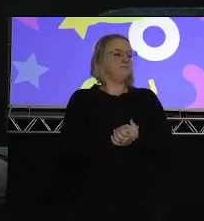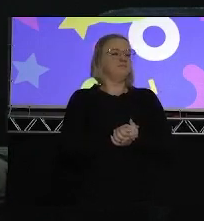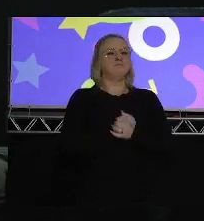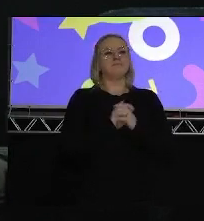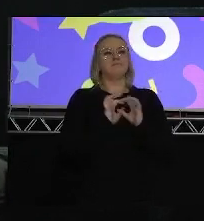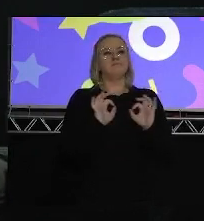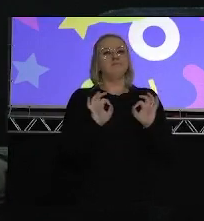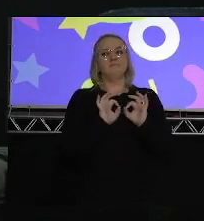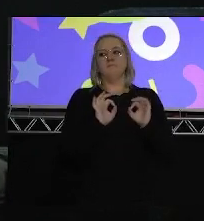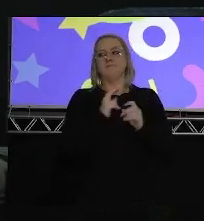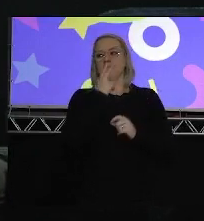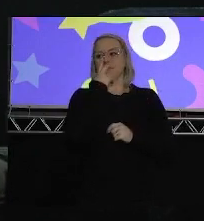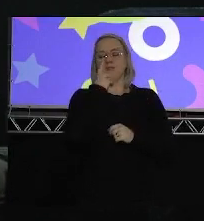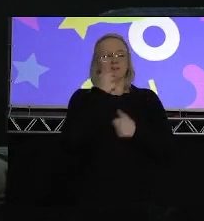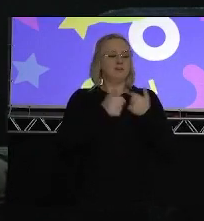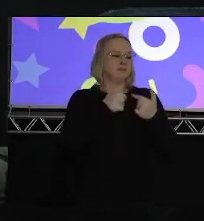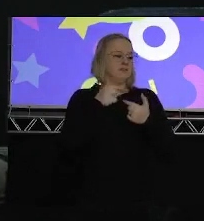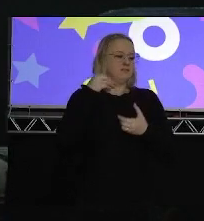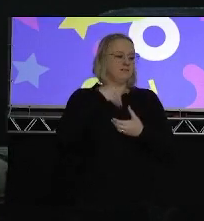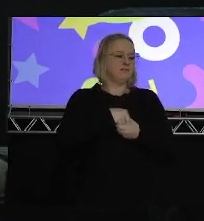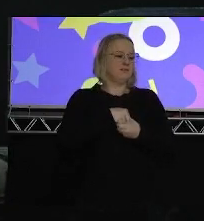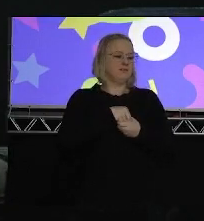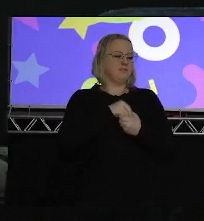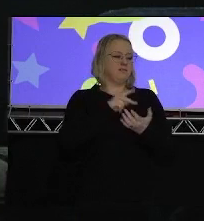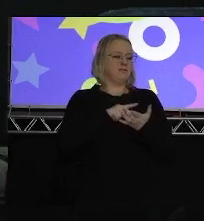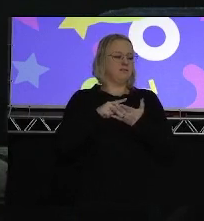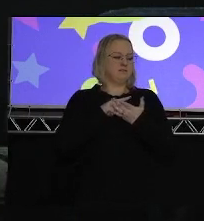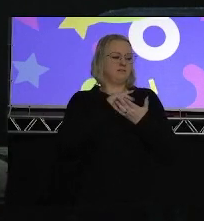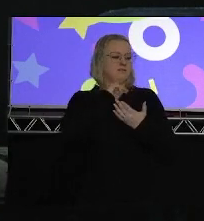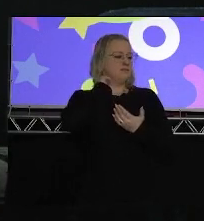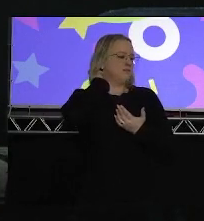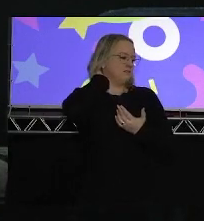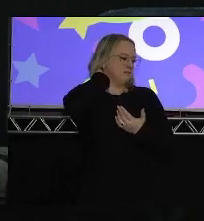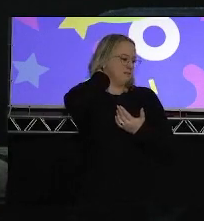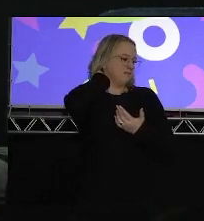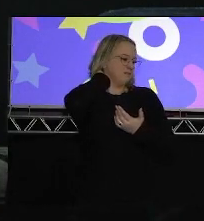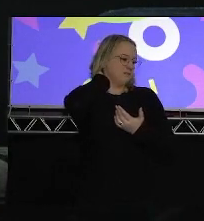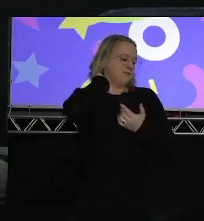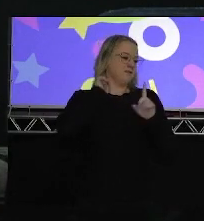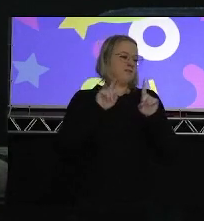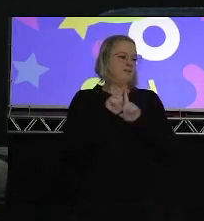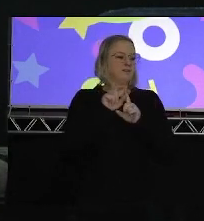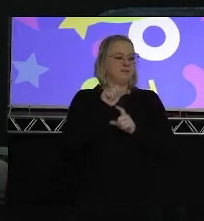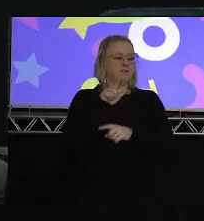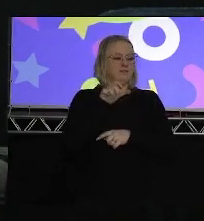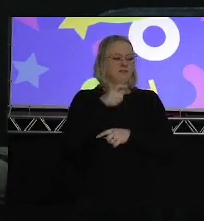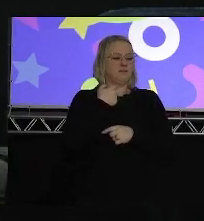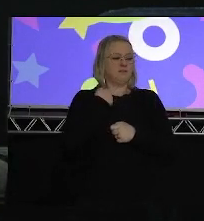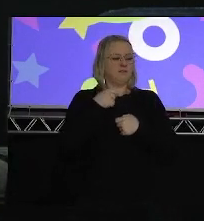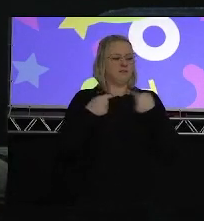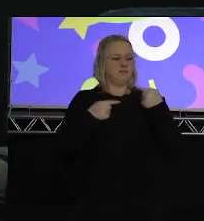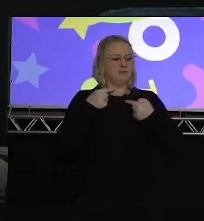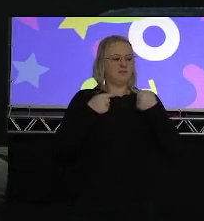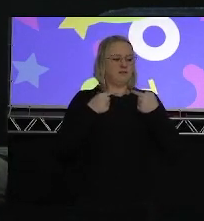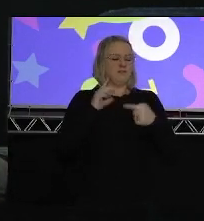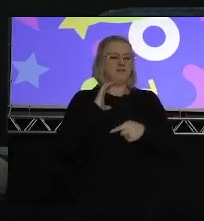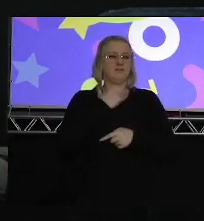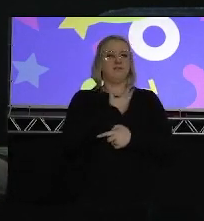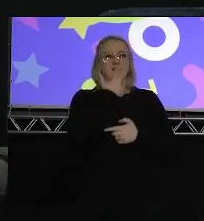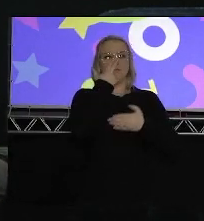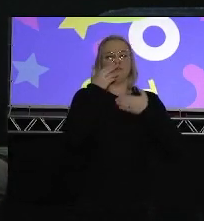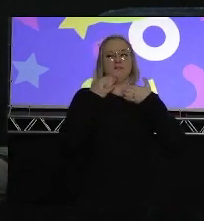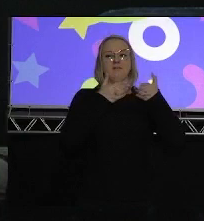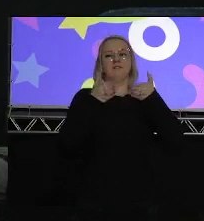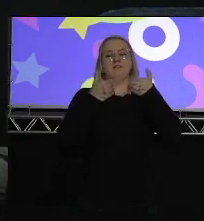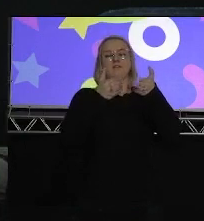nada. Trabalhando dentro da realidade, que é o que o Alexandre colocou aqui, ó, nós vamos discutir, nós vamos alinhar